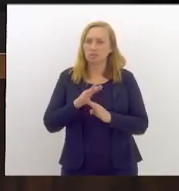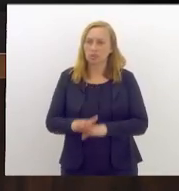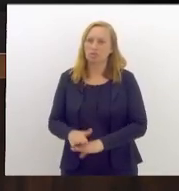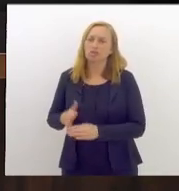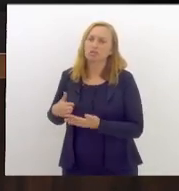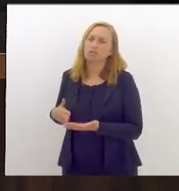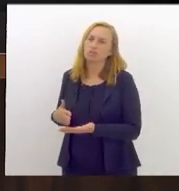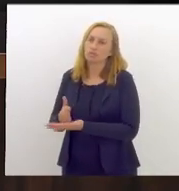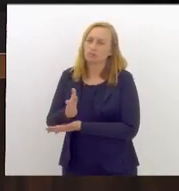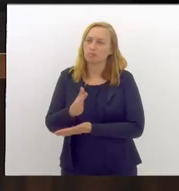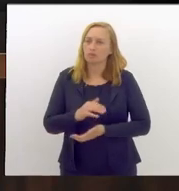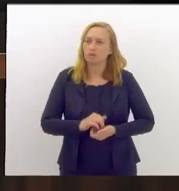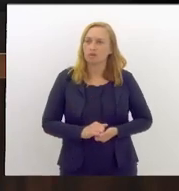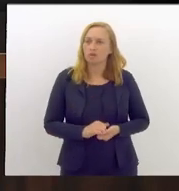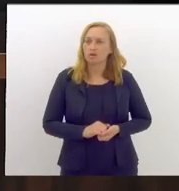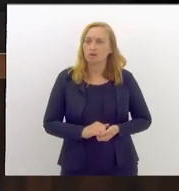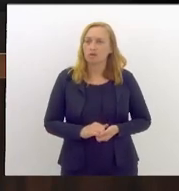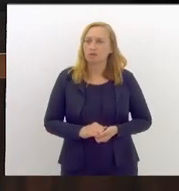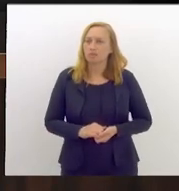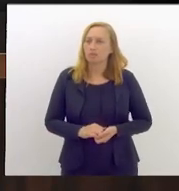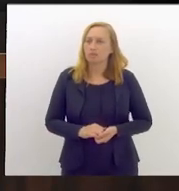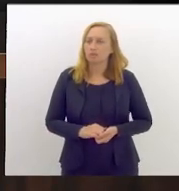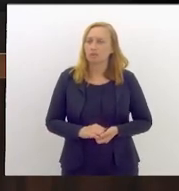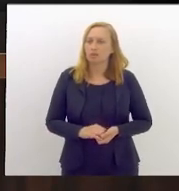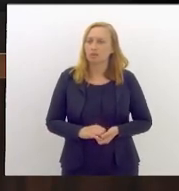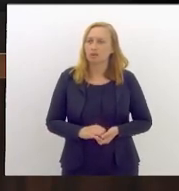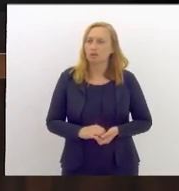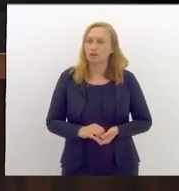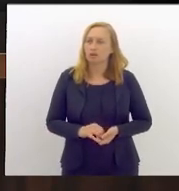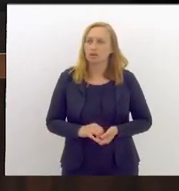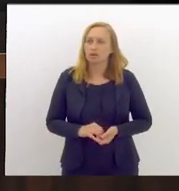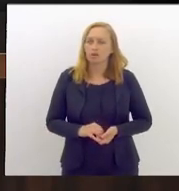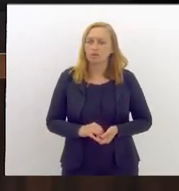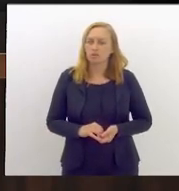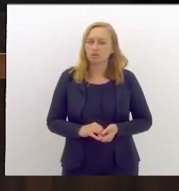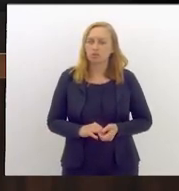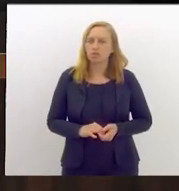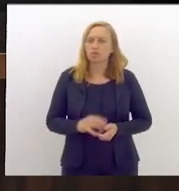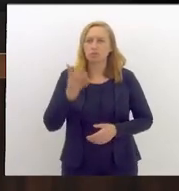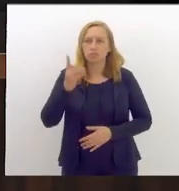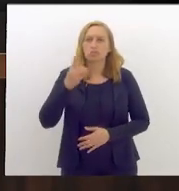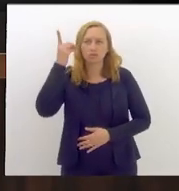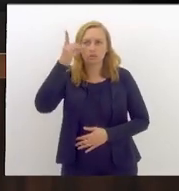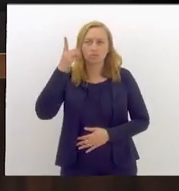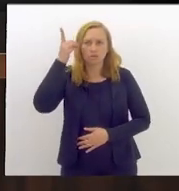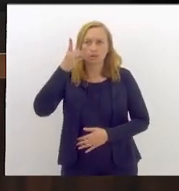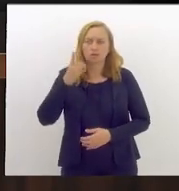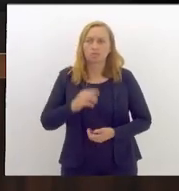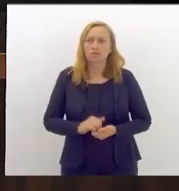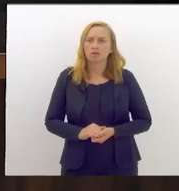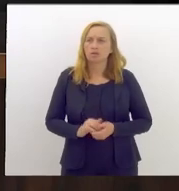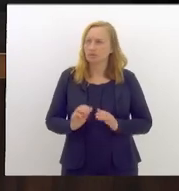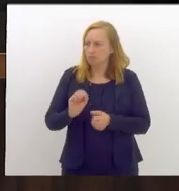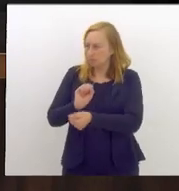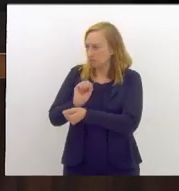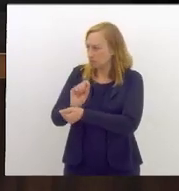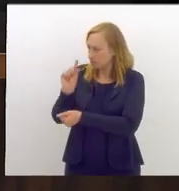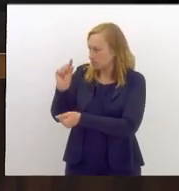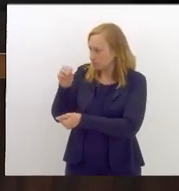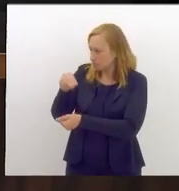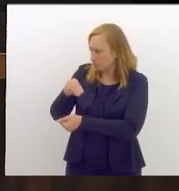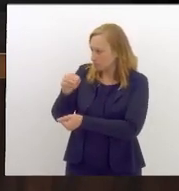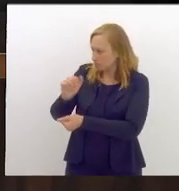que aprovam permaneça Como estão aprovado vai a promulgação deputada num instante por favor